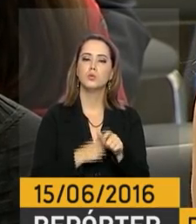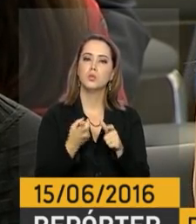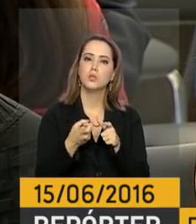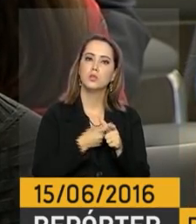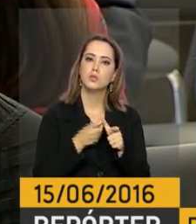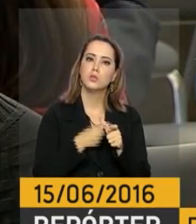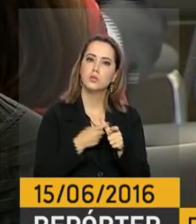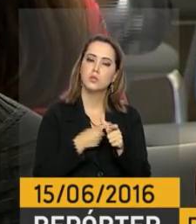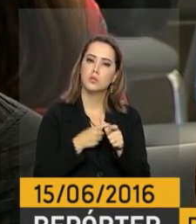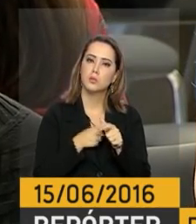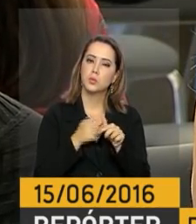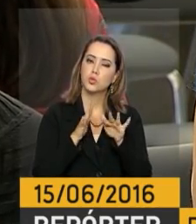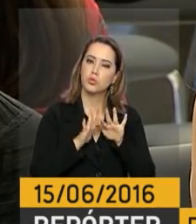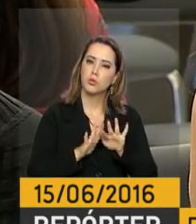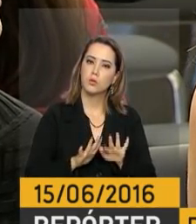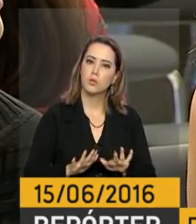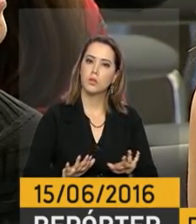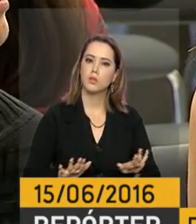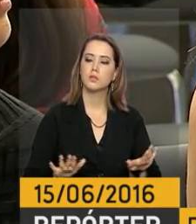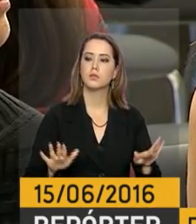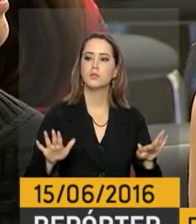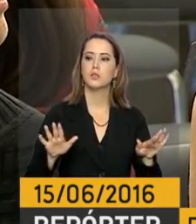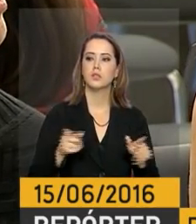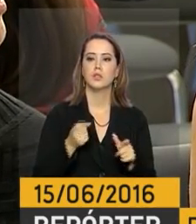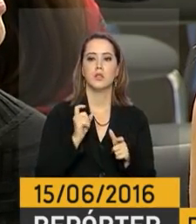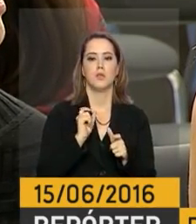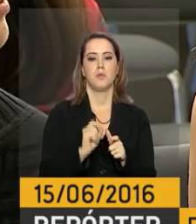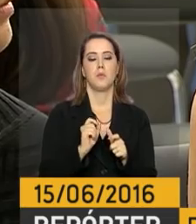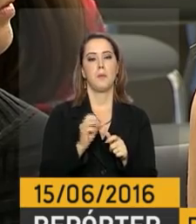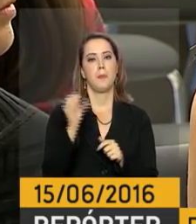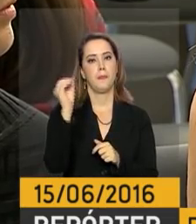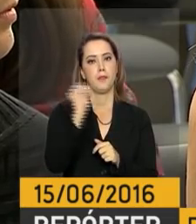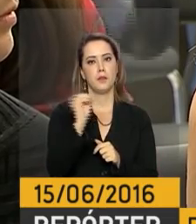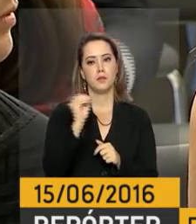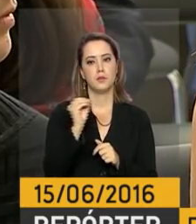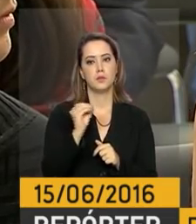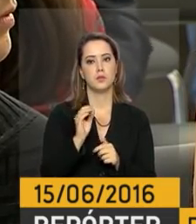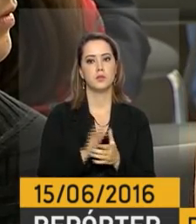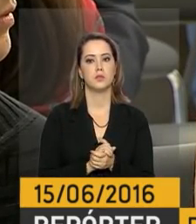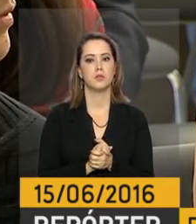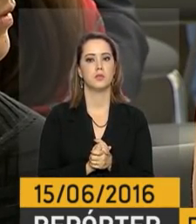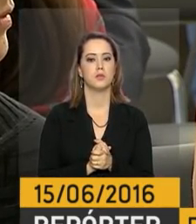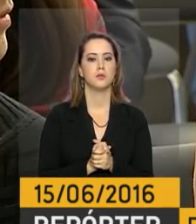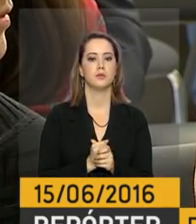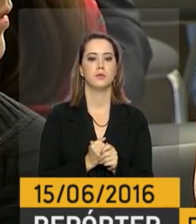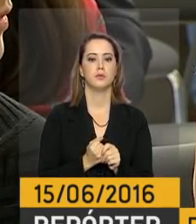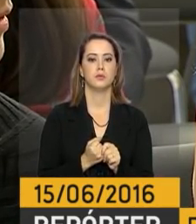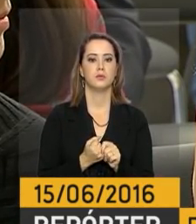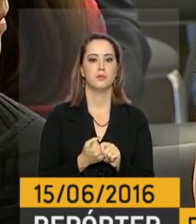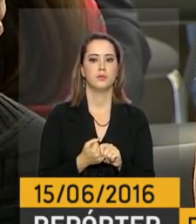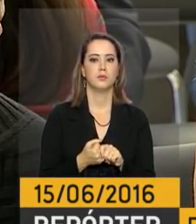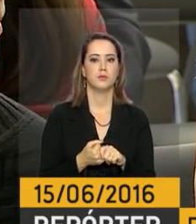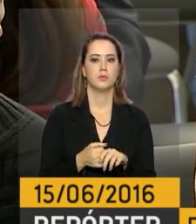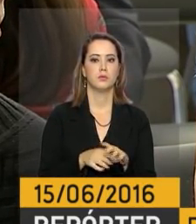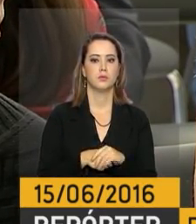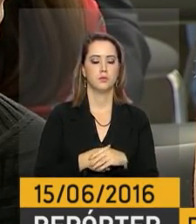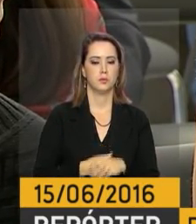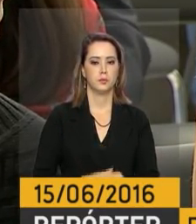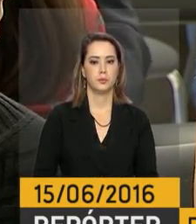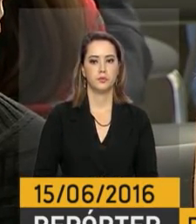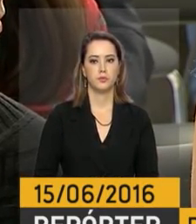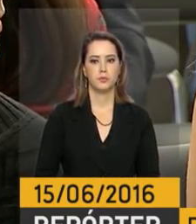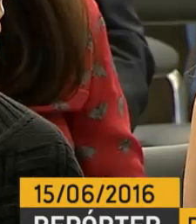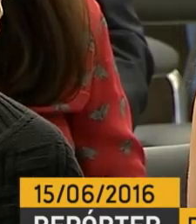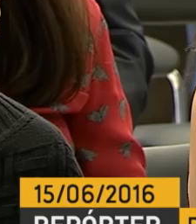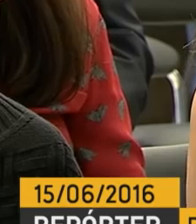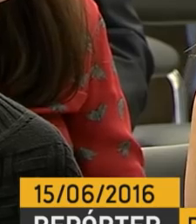estabilizar, em quanto tempo o primário poderia chegar a zero e depois passar a ser superavit. Eh, eu queria entender se o governo